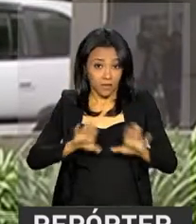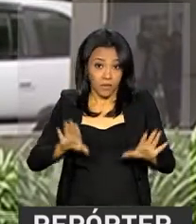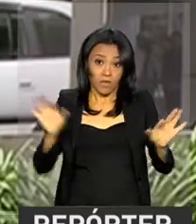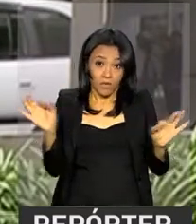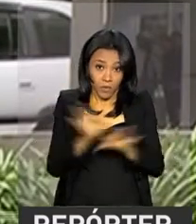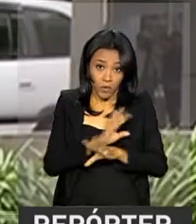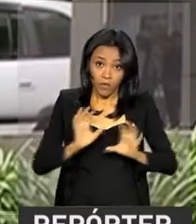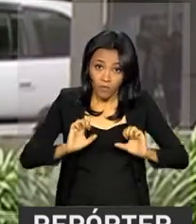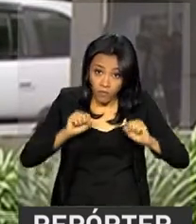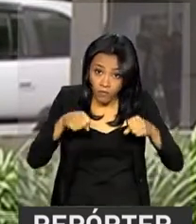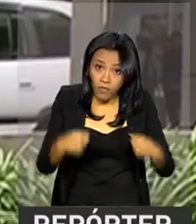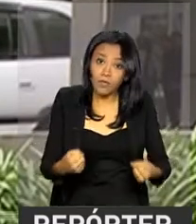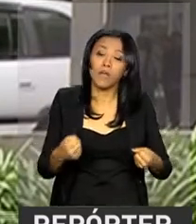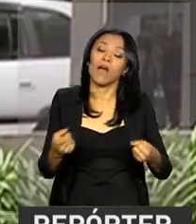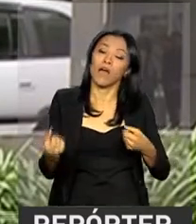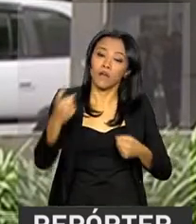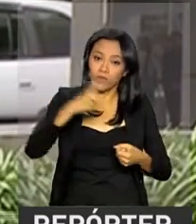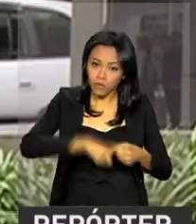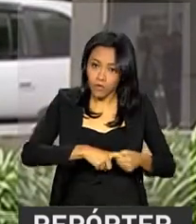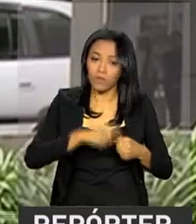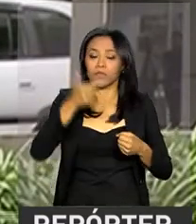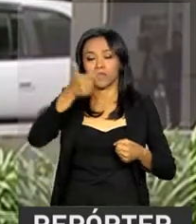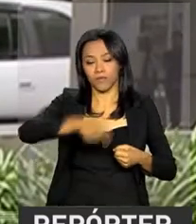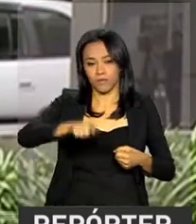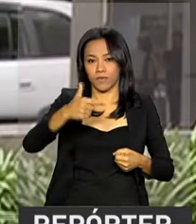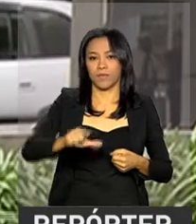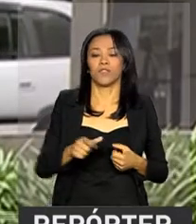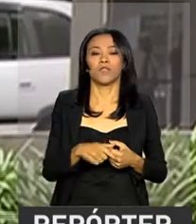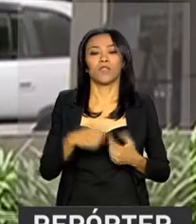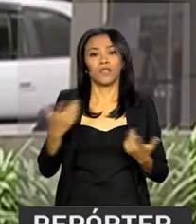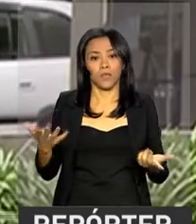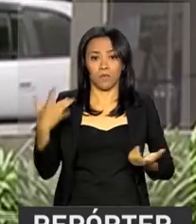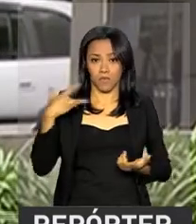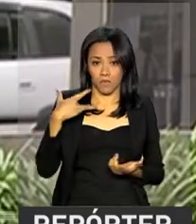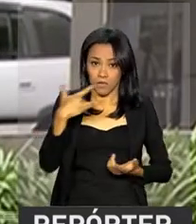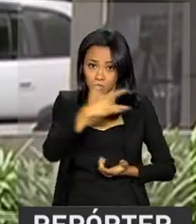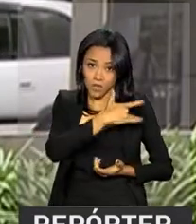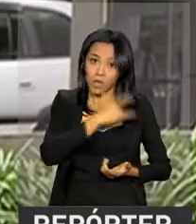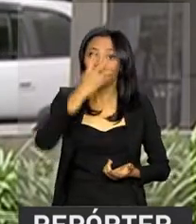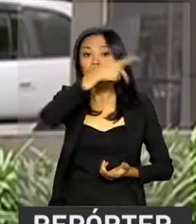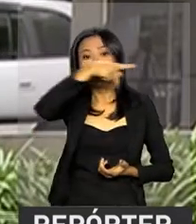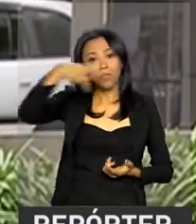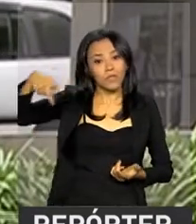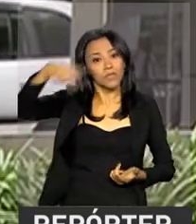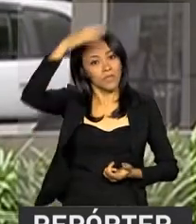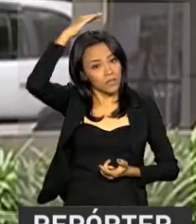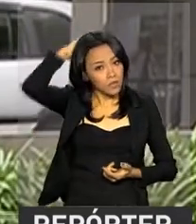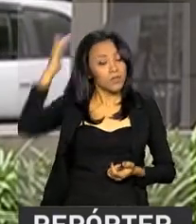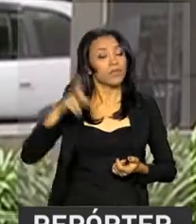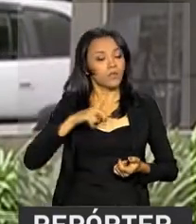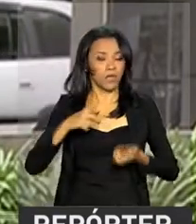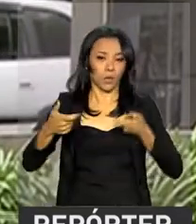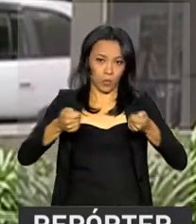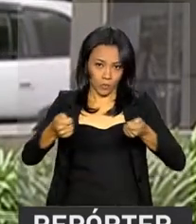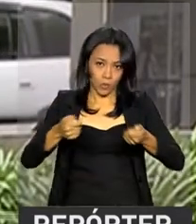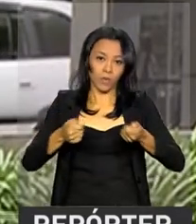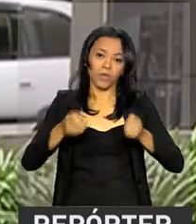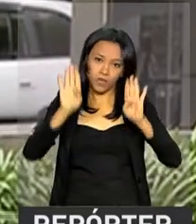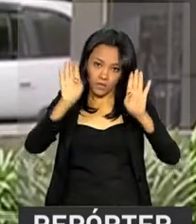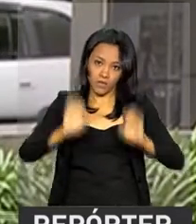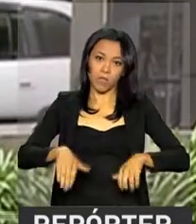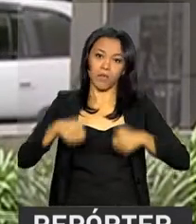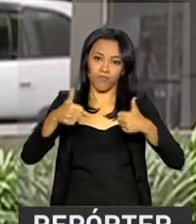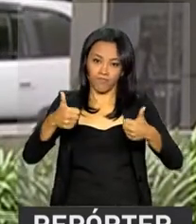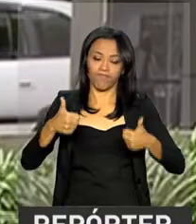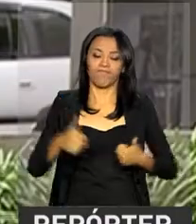ele se restabelecer, esse tratamento será retomado. O quadro de saúde do presidente Michel Temer, então, é estável e ele se recupera bem.